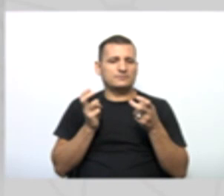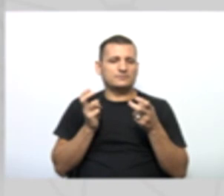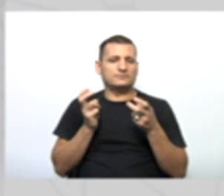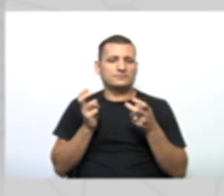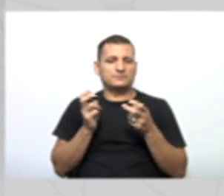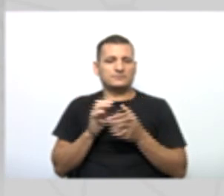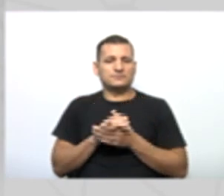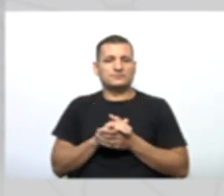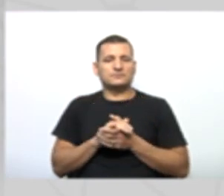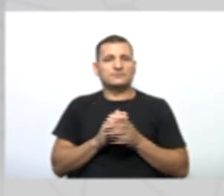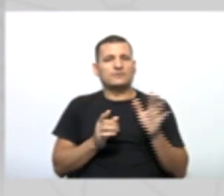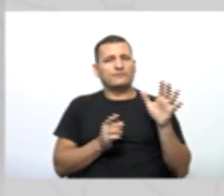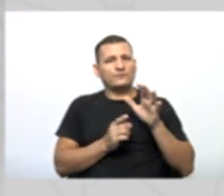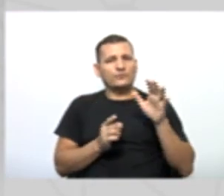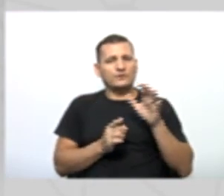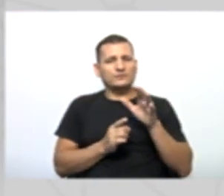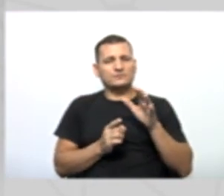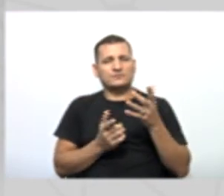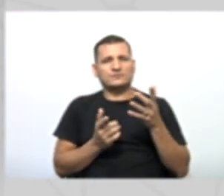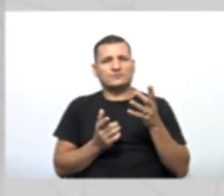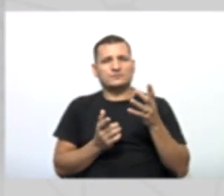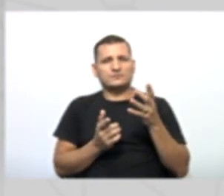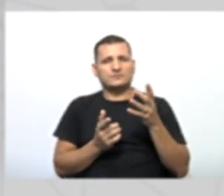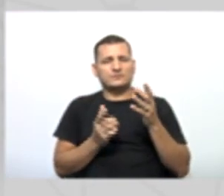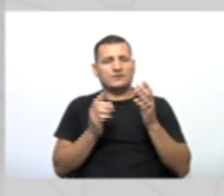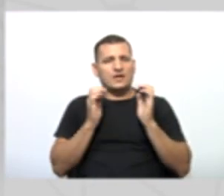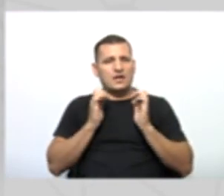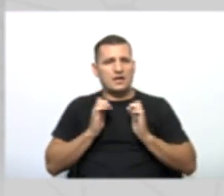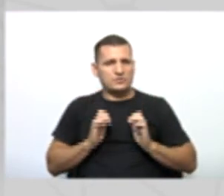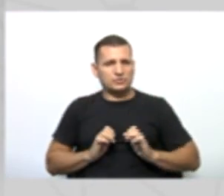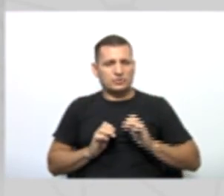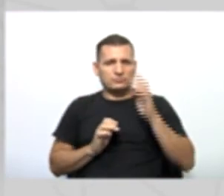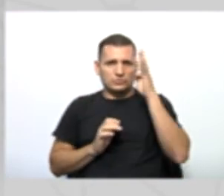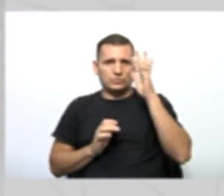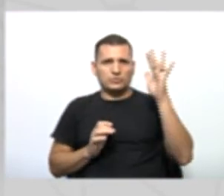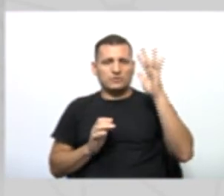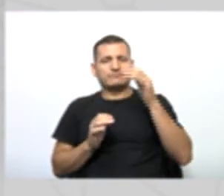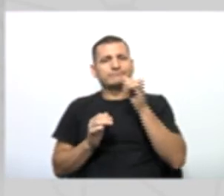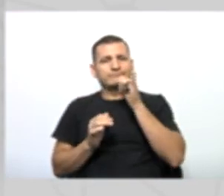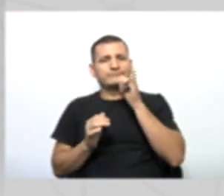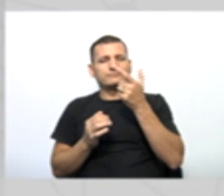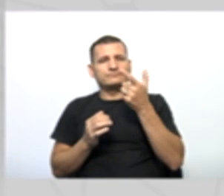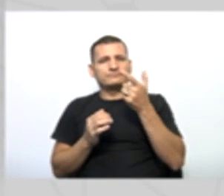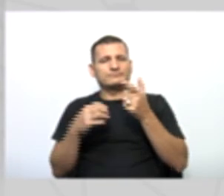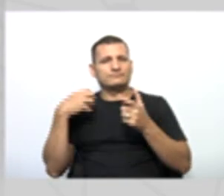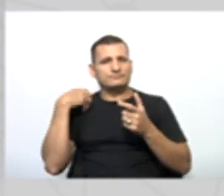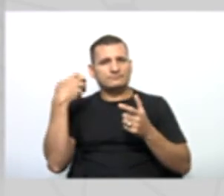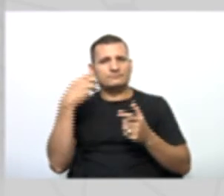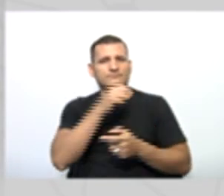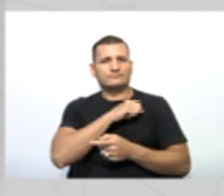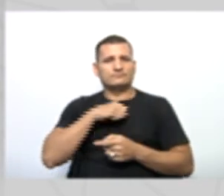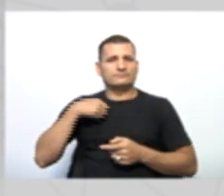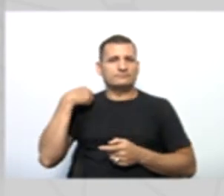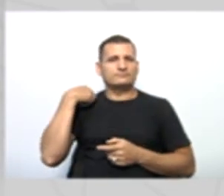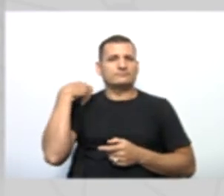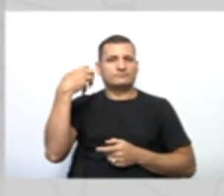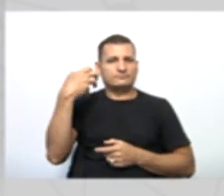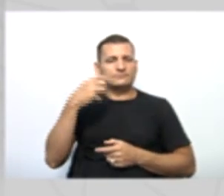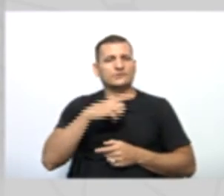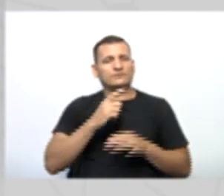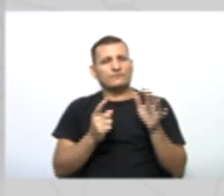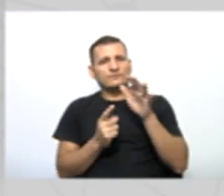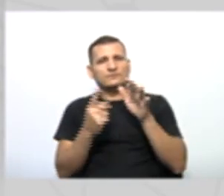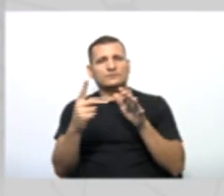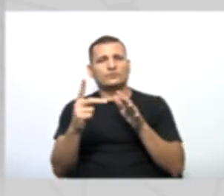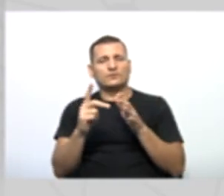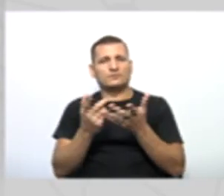das correntes éticas estudadas na sua conduta moral? Até que ponto a filosofia de Aristóteles, de Sócrates, influencia nas suas ações?